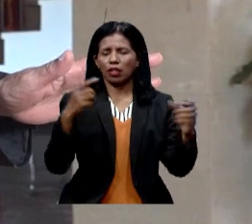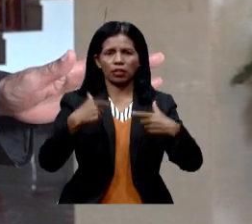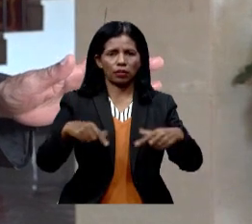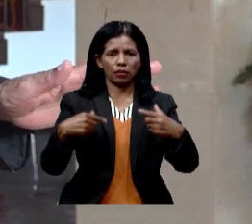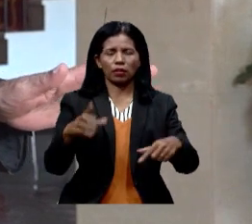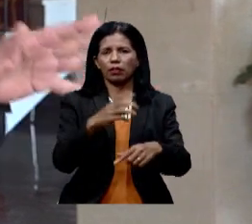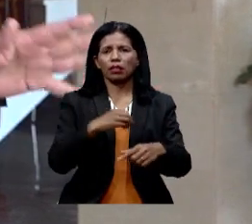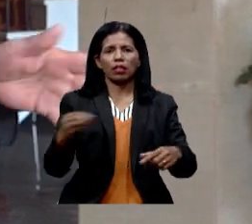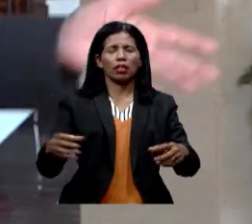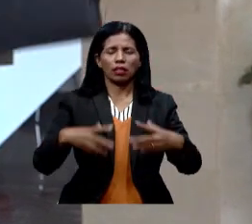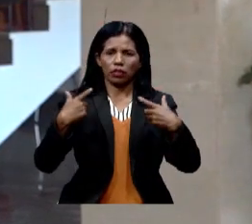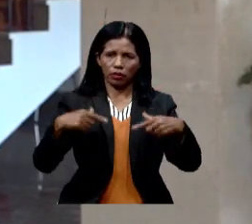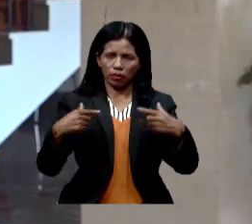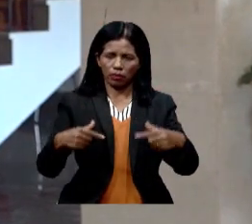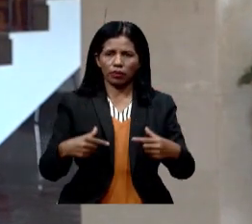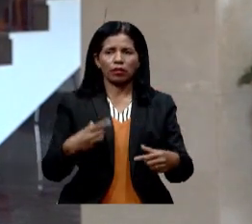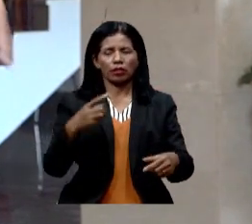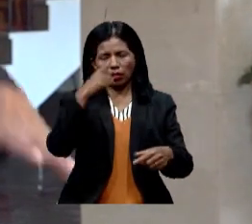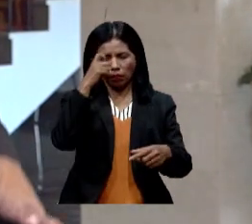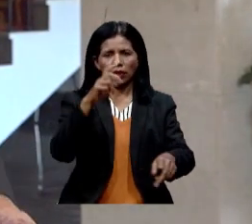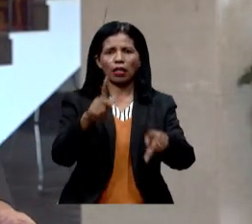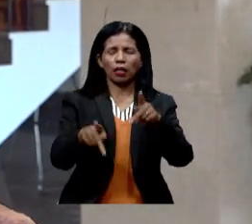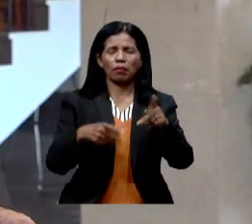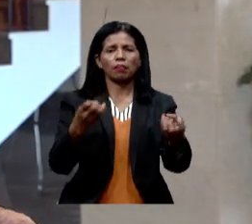malo. Também nem é uma para que mais.